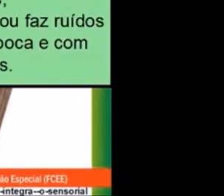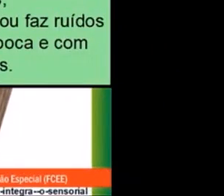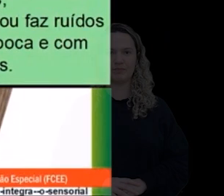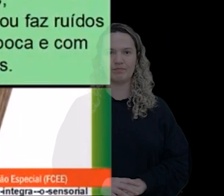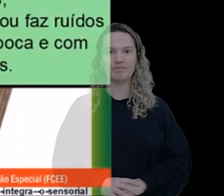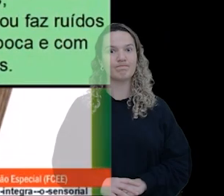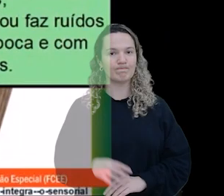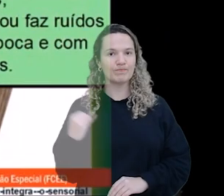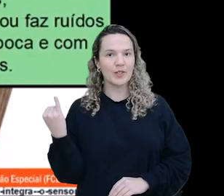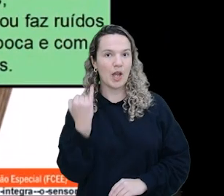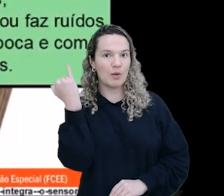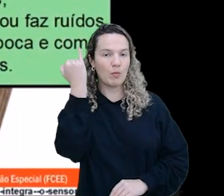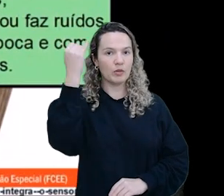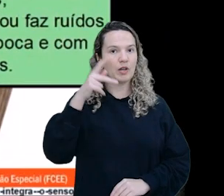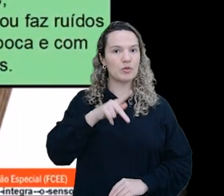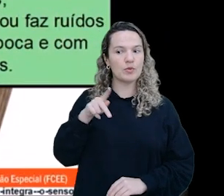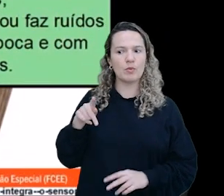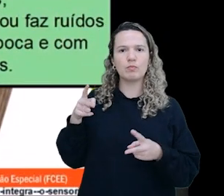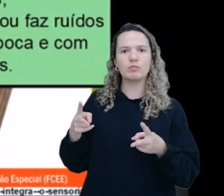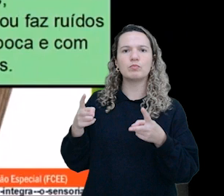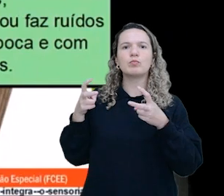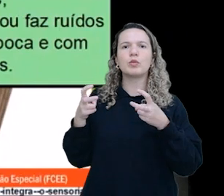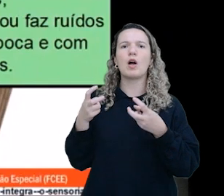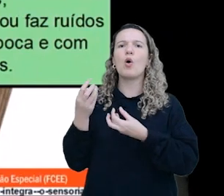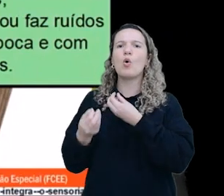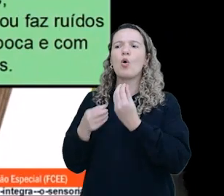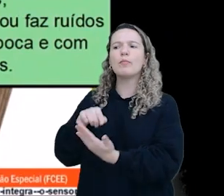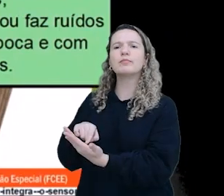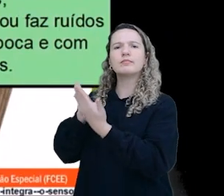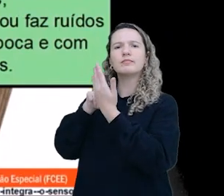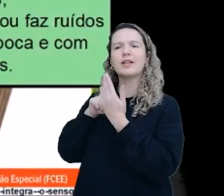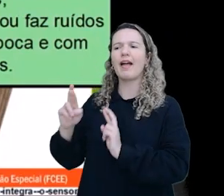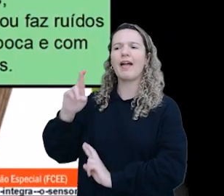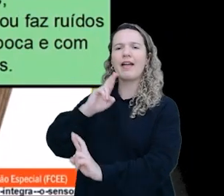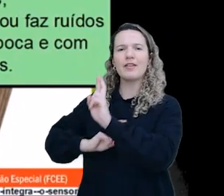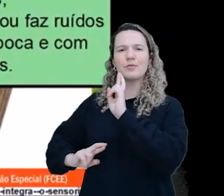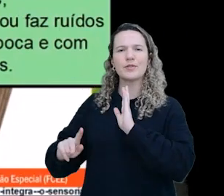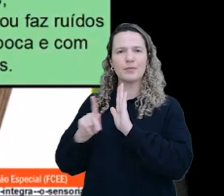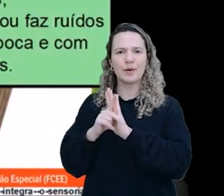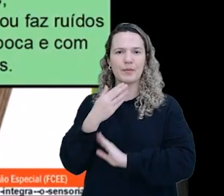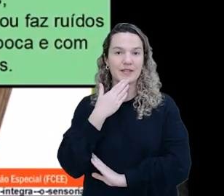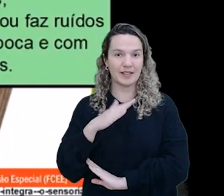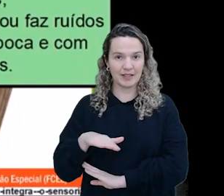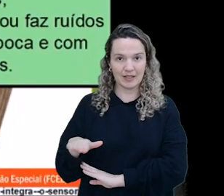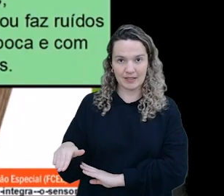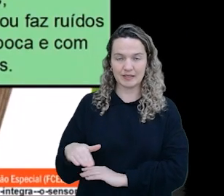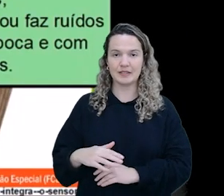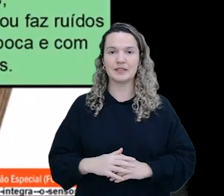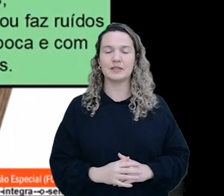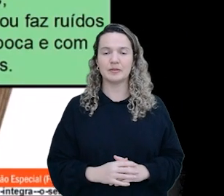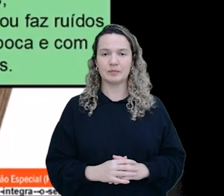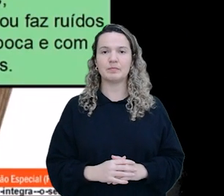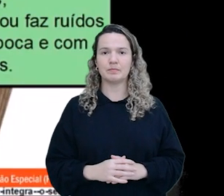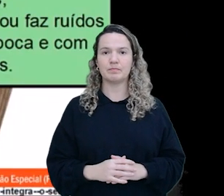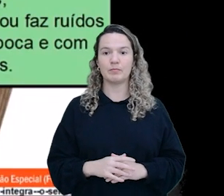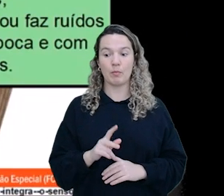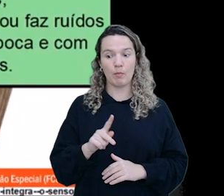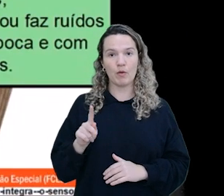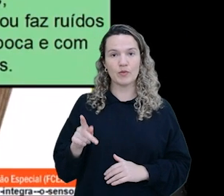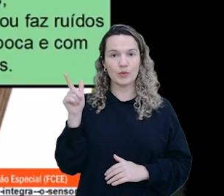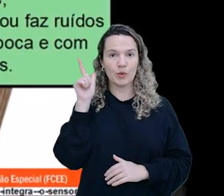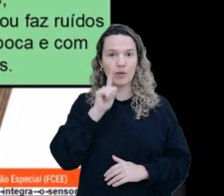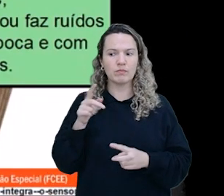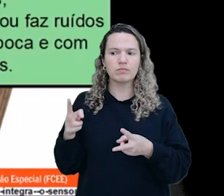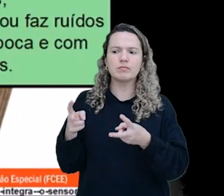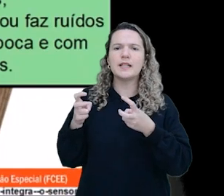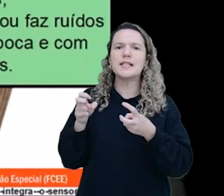É muito importante que o professor observe as reações ou as respostas das crianças. Só assim conseguirá